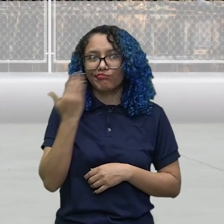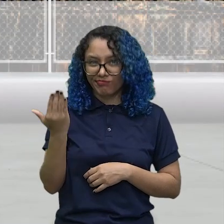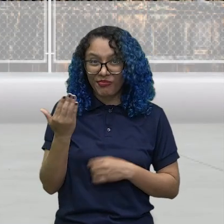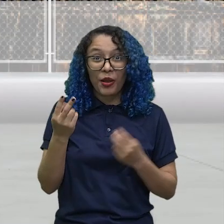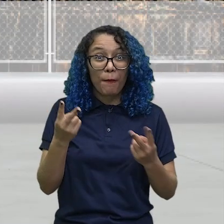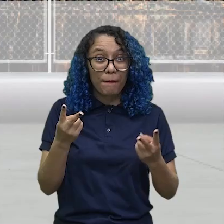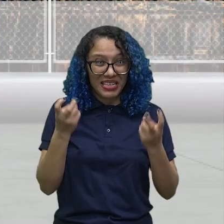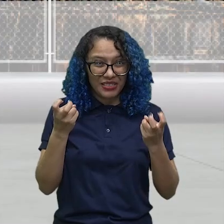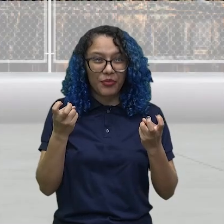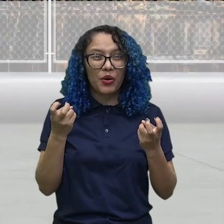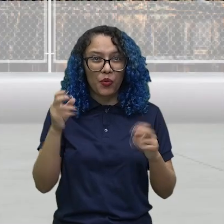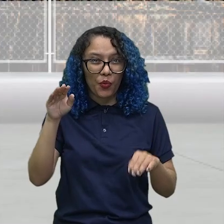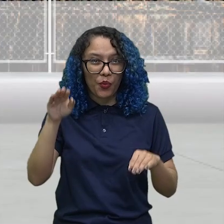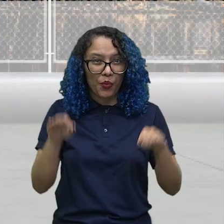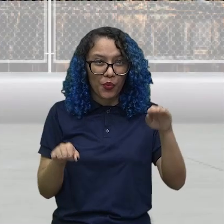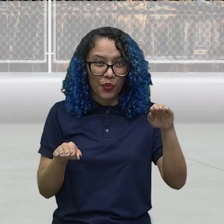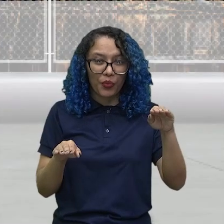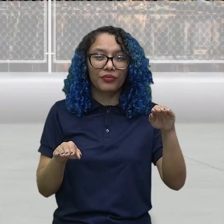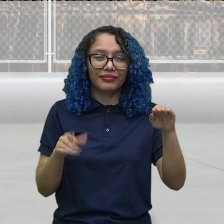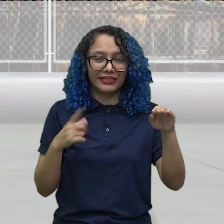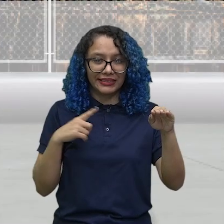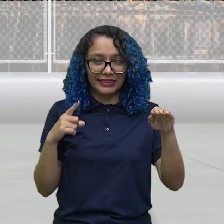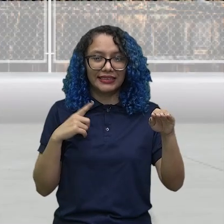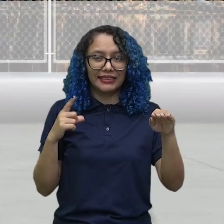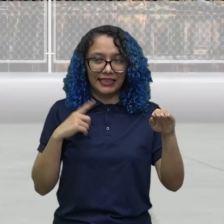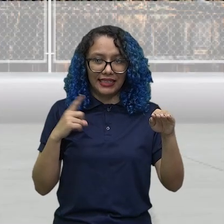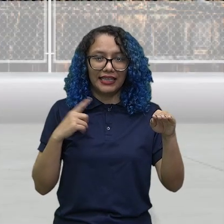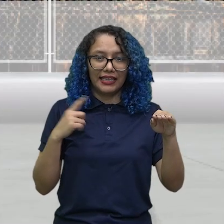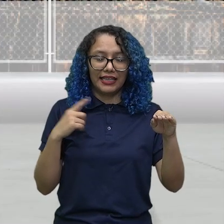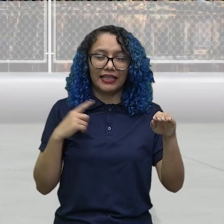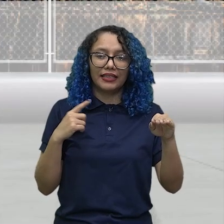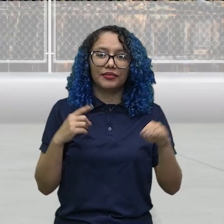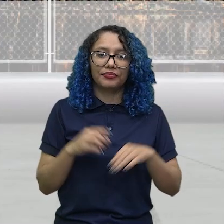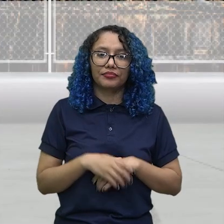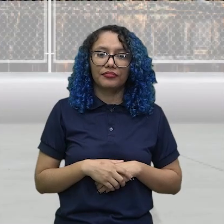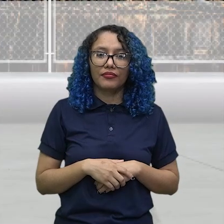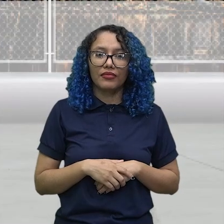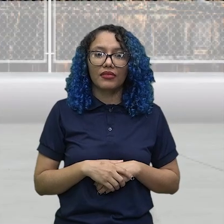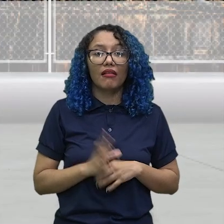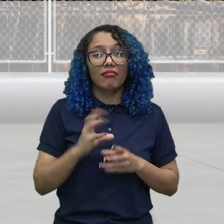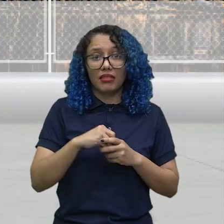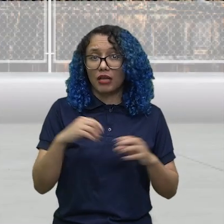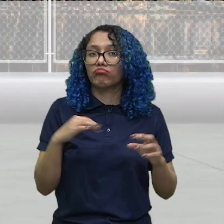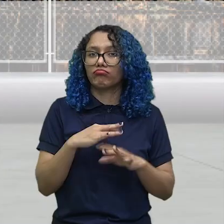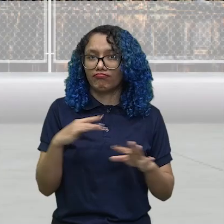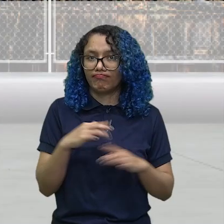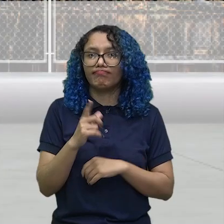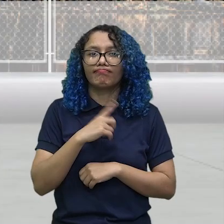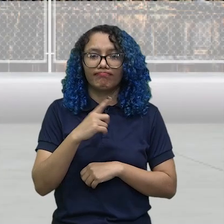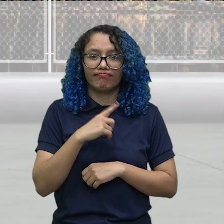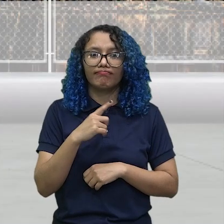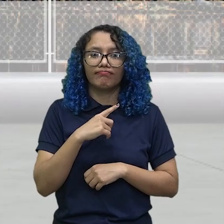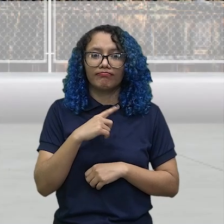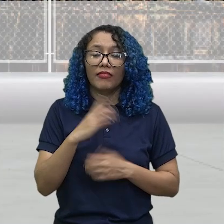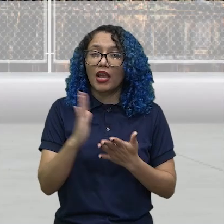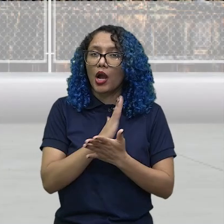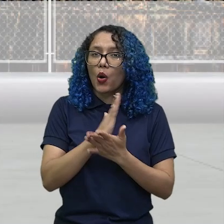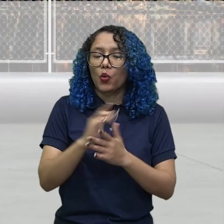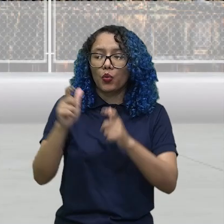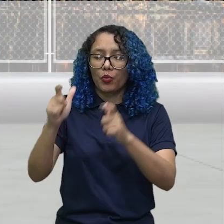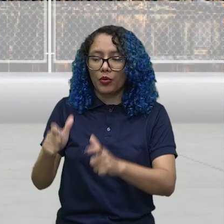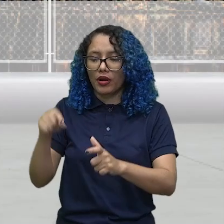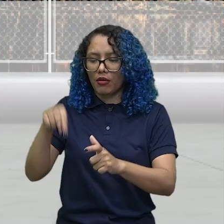consegue perceber essas desigualdades no espaço, por exemplo, das nossas cidades, onde nós temos